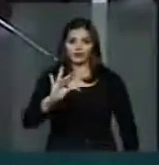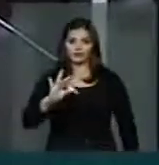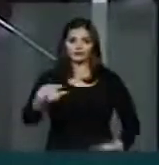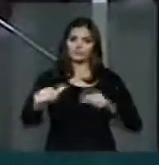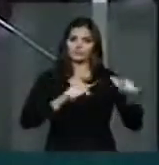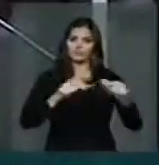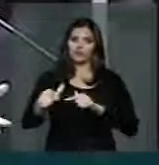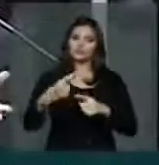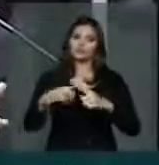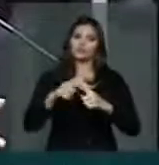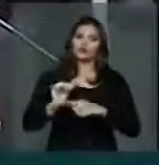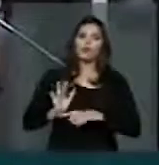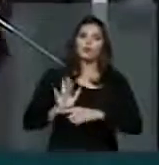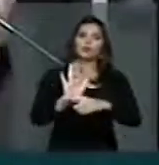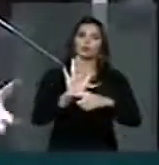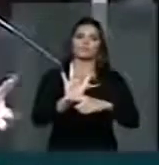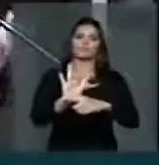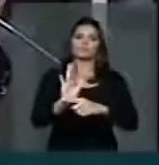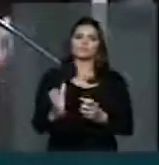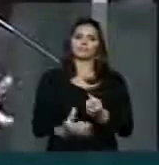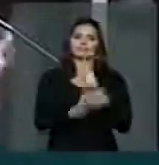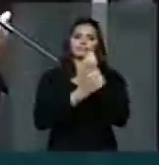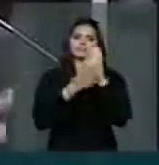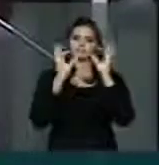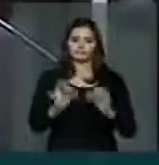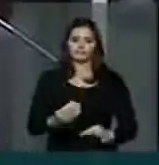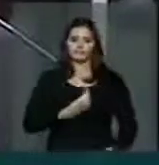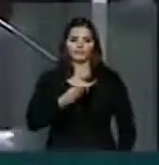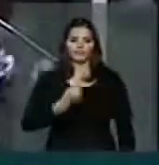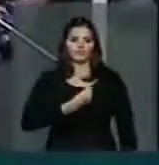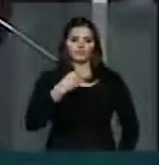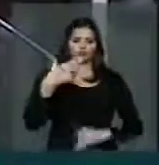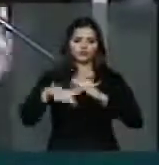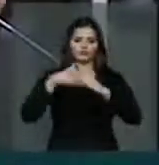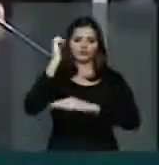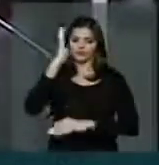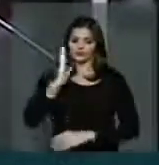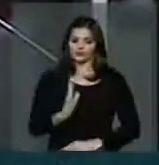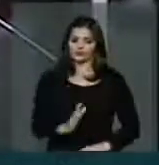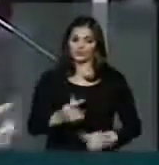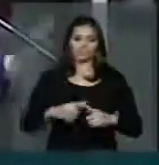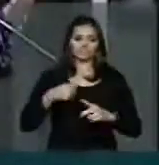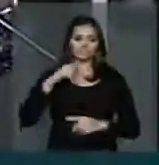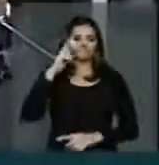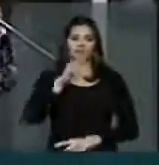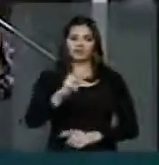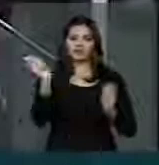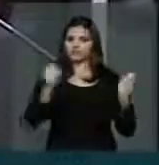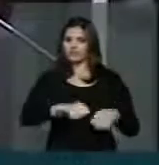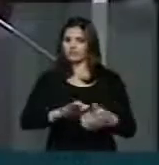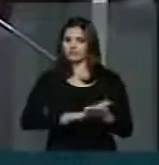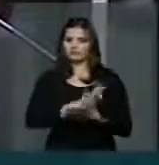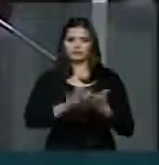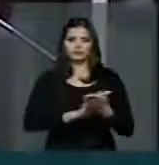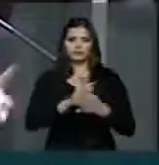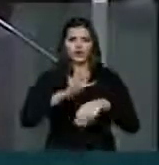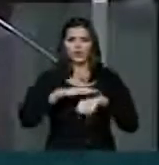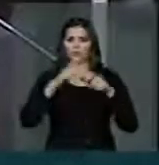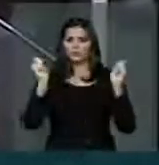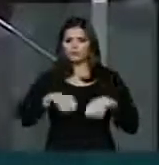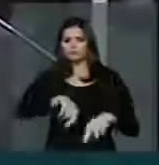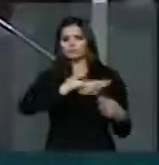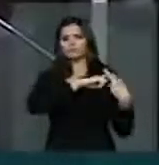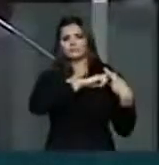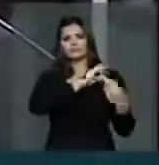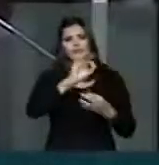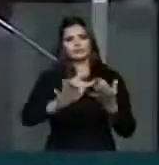sua contribuição garantem a vida deste país e que não tem visibilidade e que não tem cobertura muitas vezes